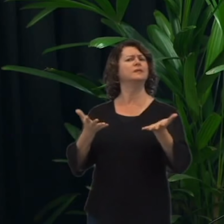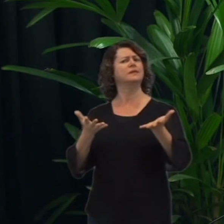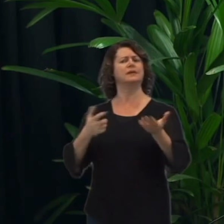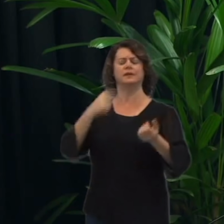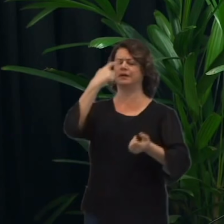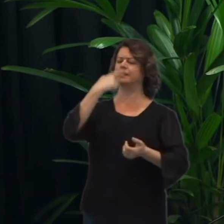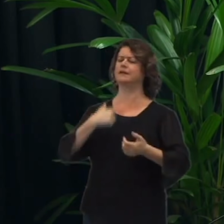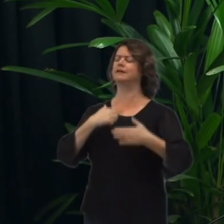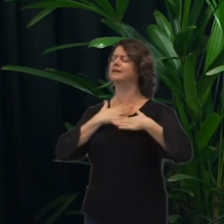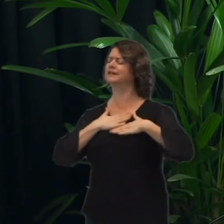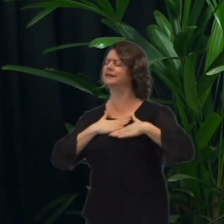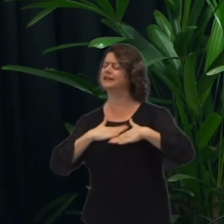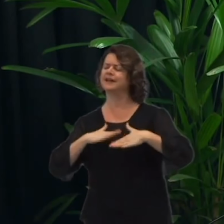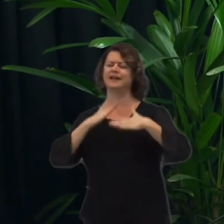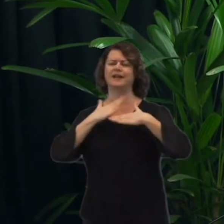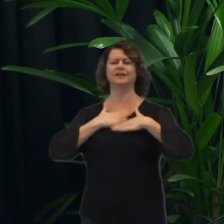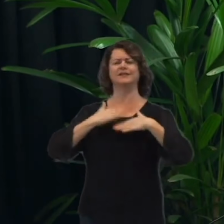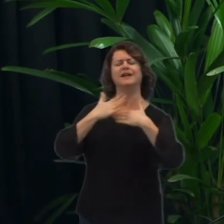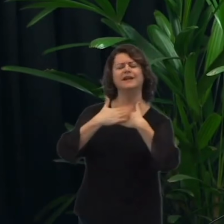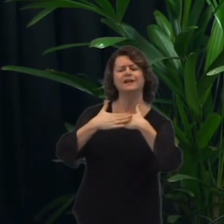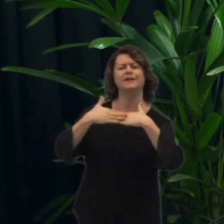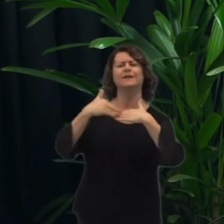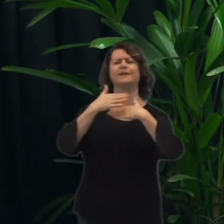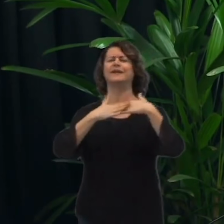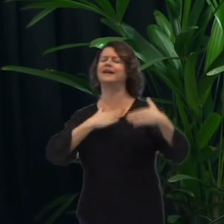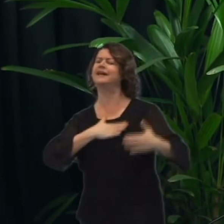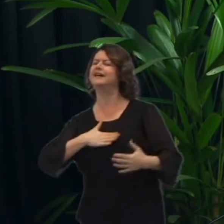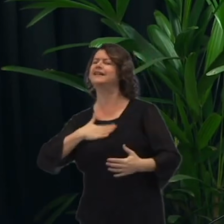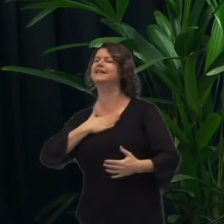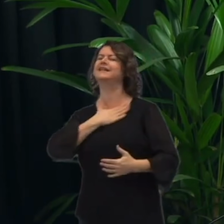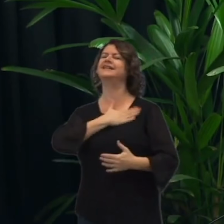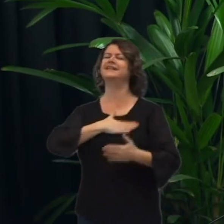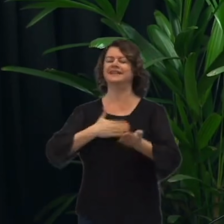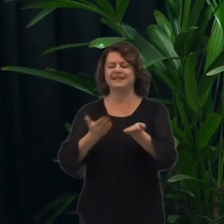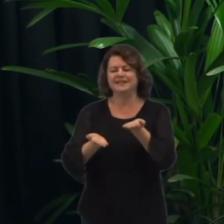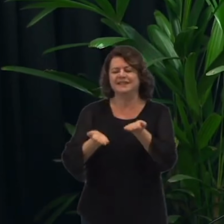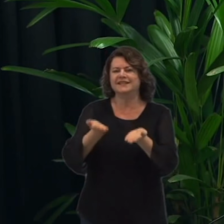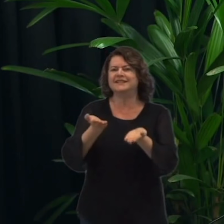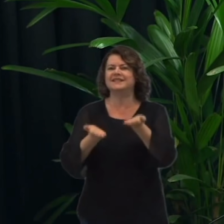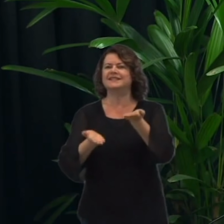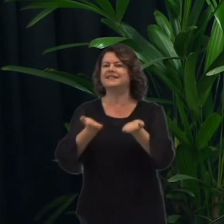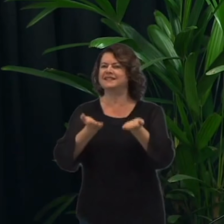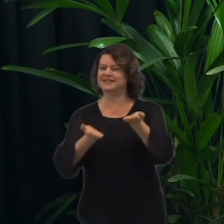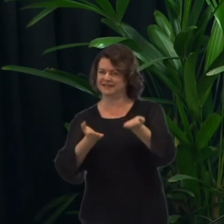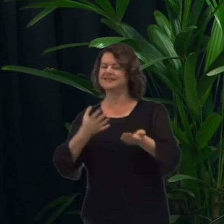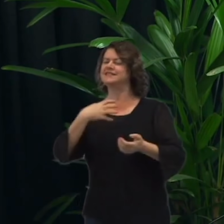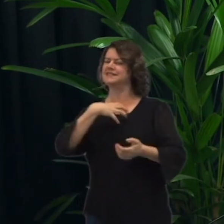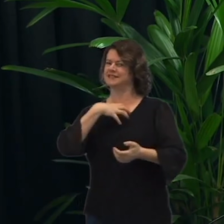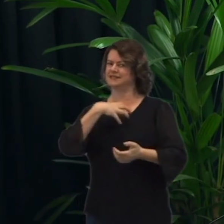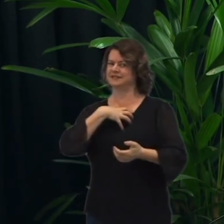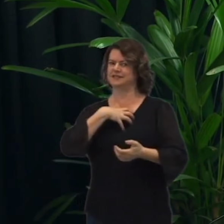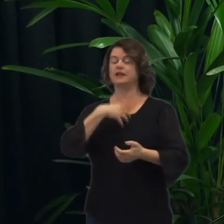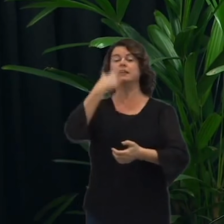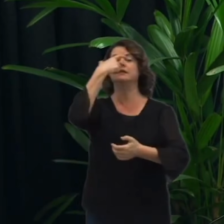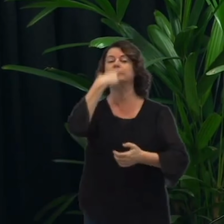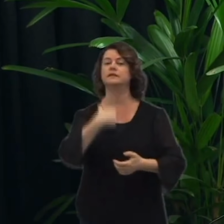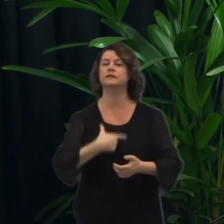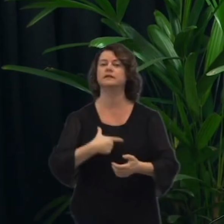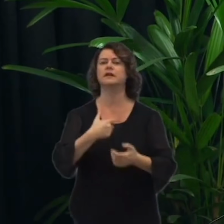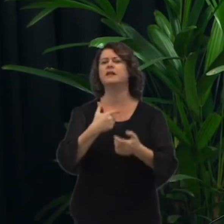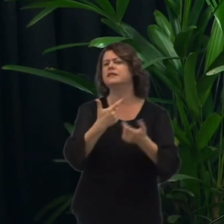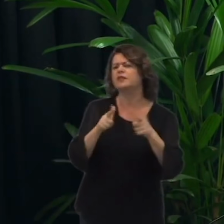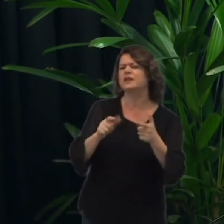brandura de jeito de ser, ou seja, uma pessoa dócil, uma pessoa agradável, uma pessoa equilibrada emocionalmente,